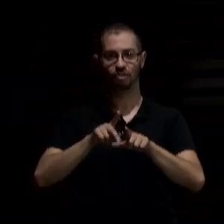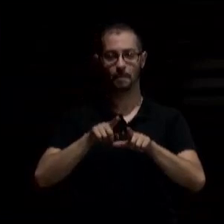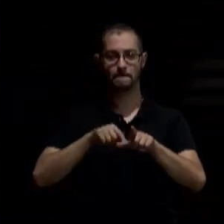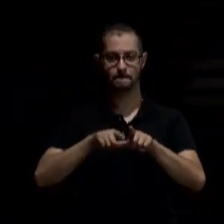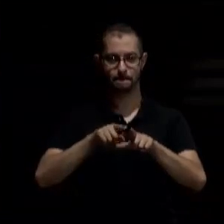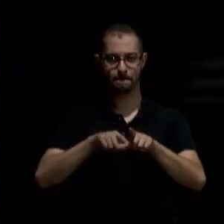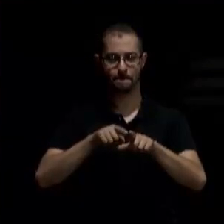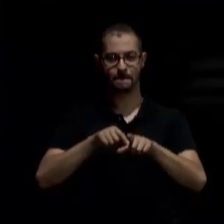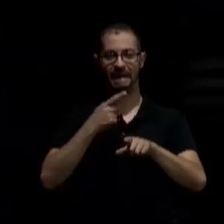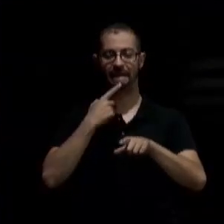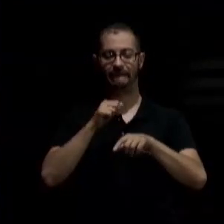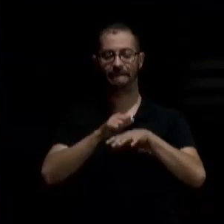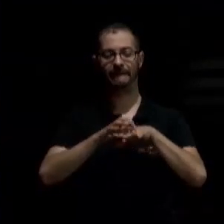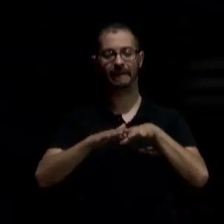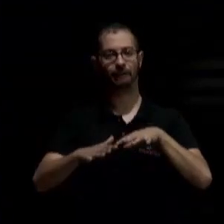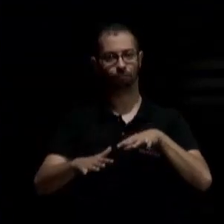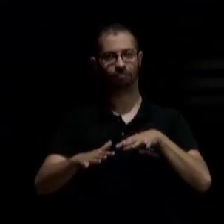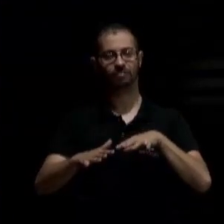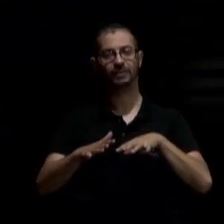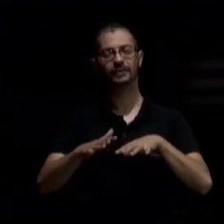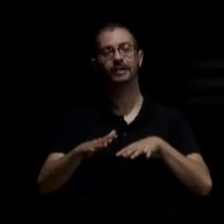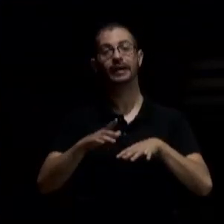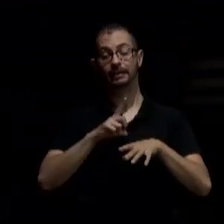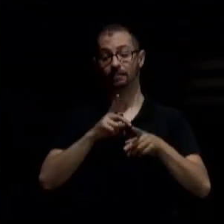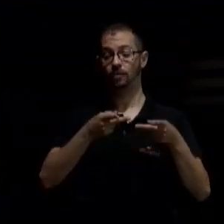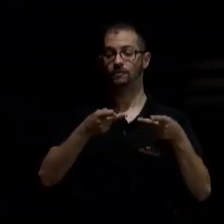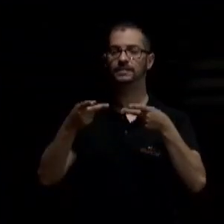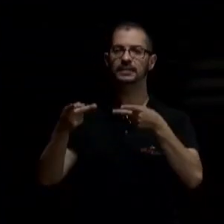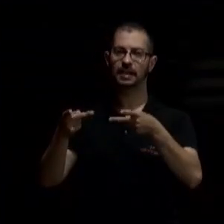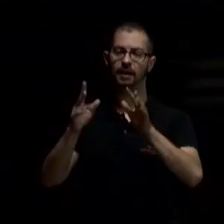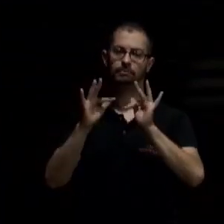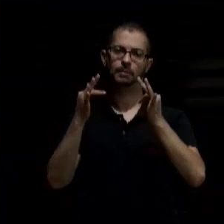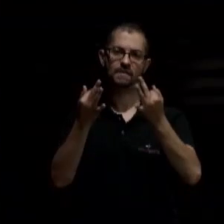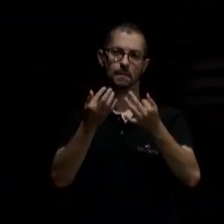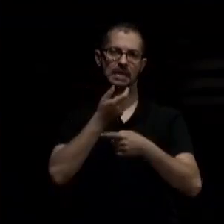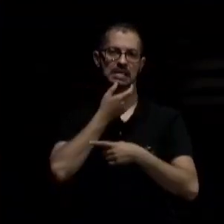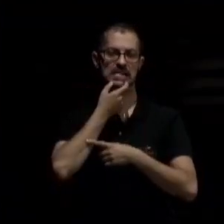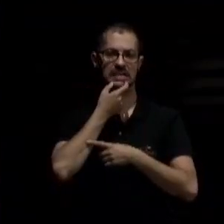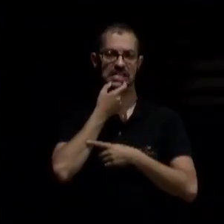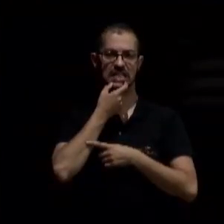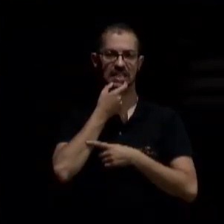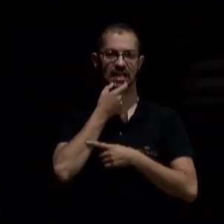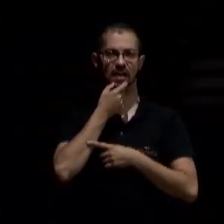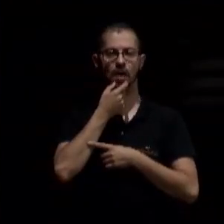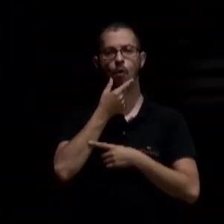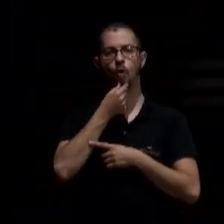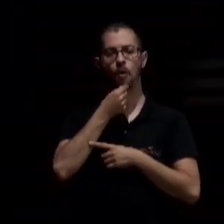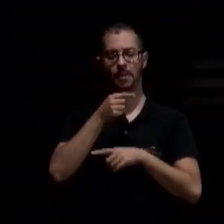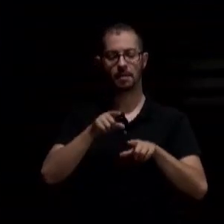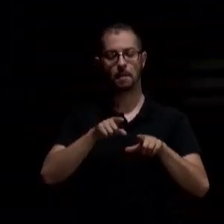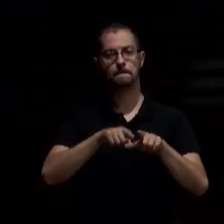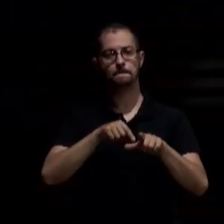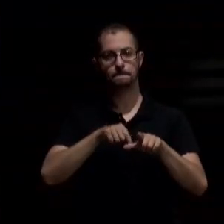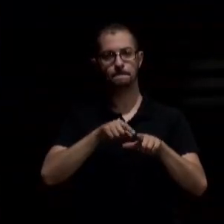E ele foi visitar uma família na Inglaterra. Ele andava de pés